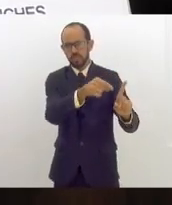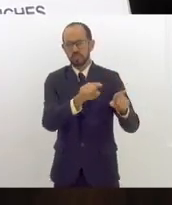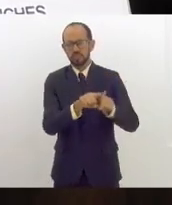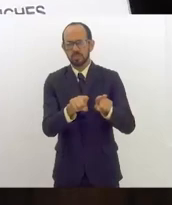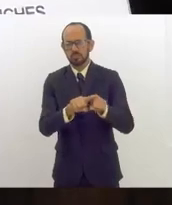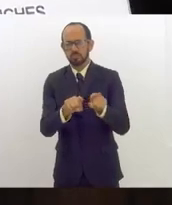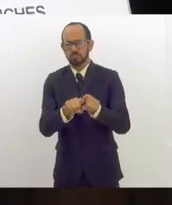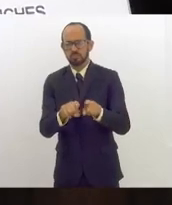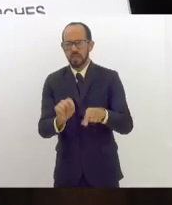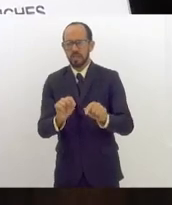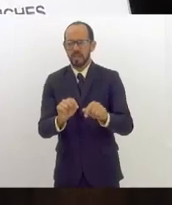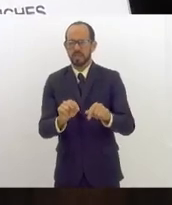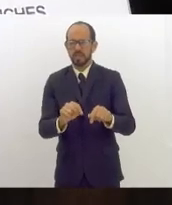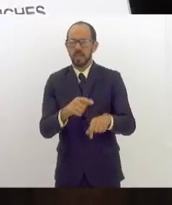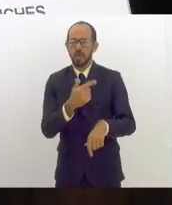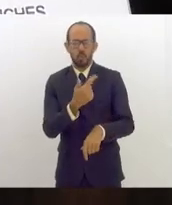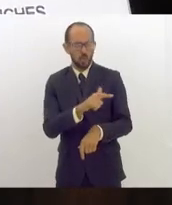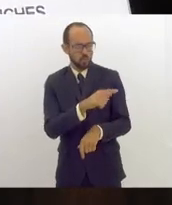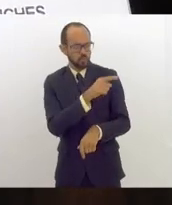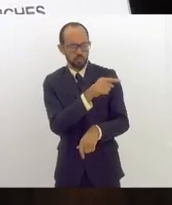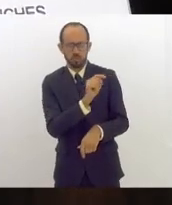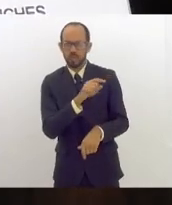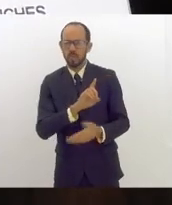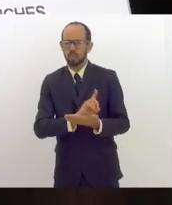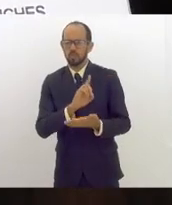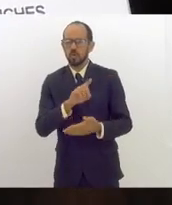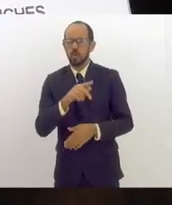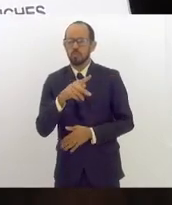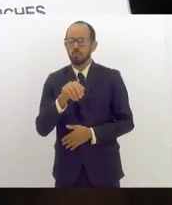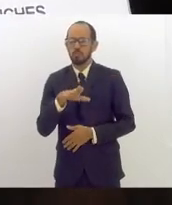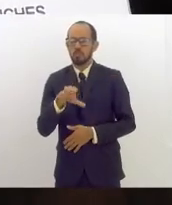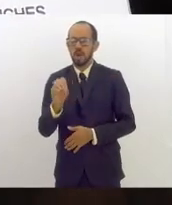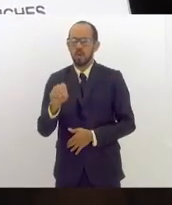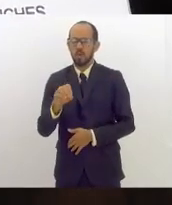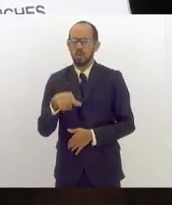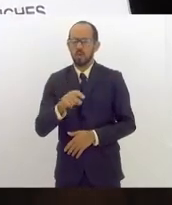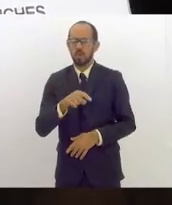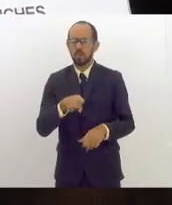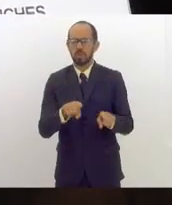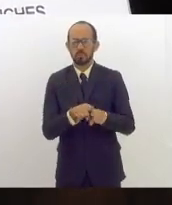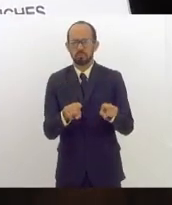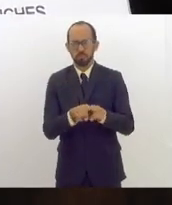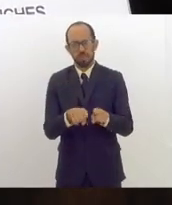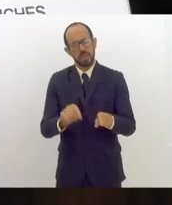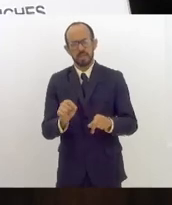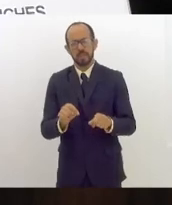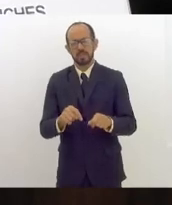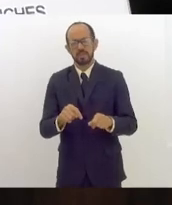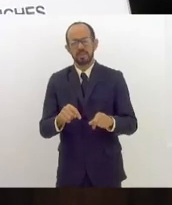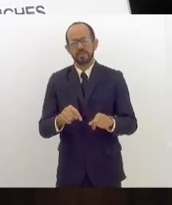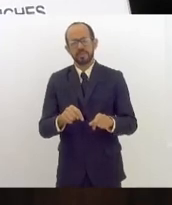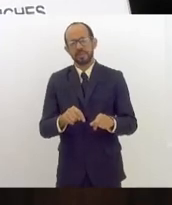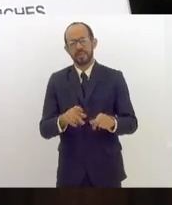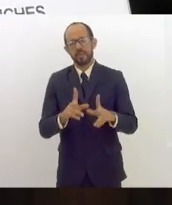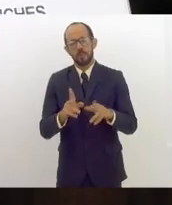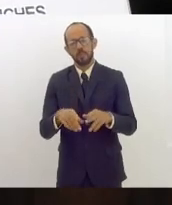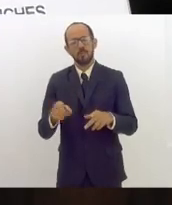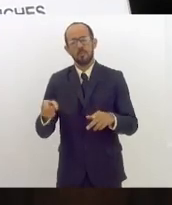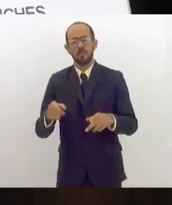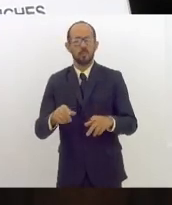a outra a outra homenageada do Paulo Vitor Lima e fique certamente com graça todos esses elogios que foram